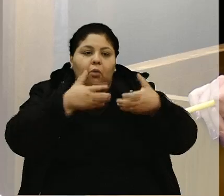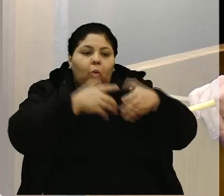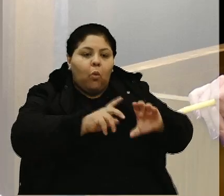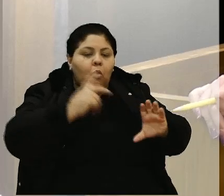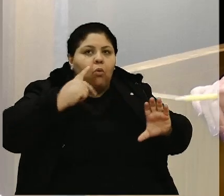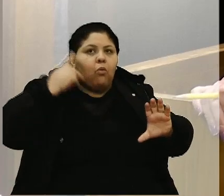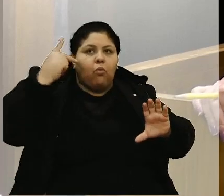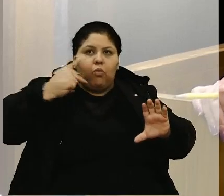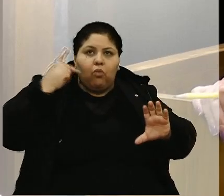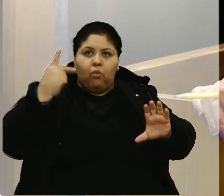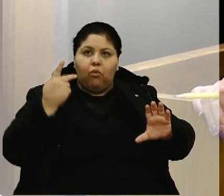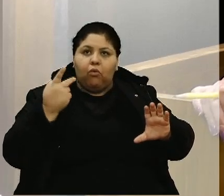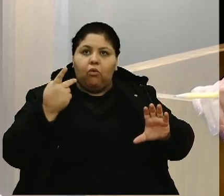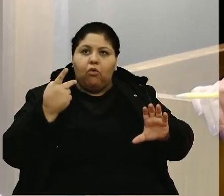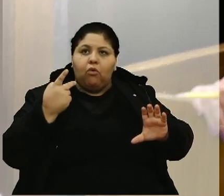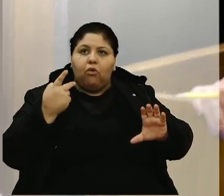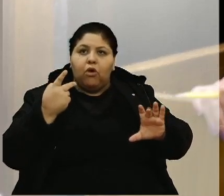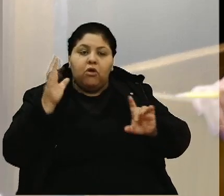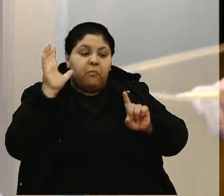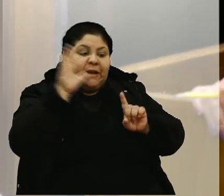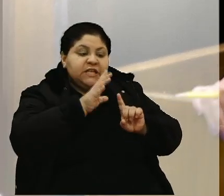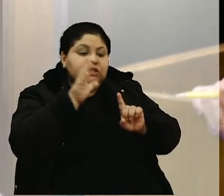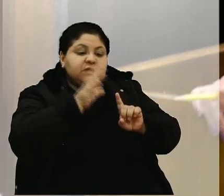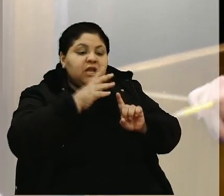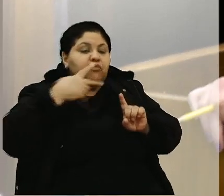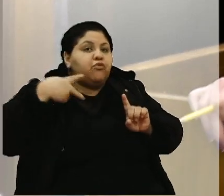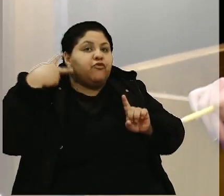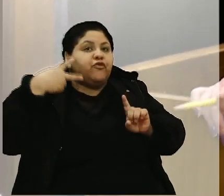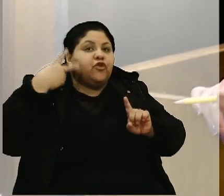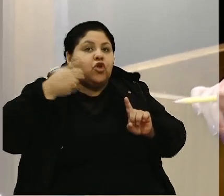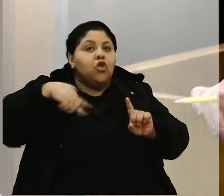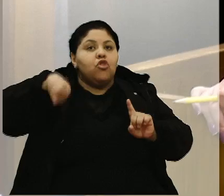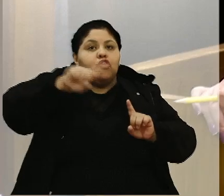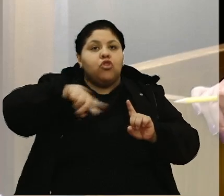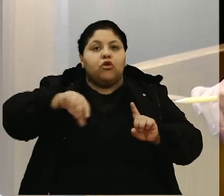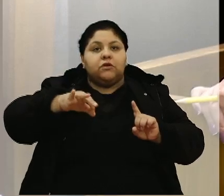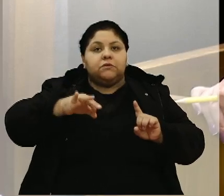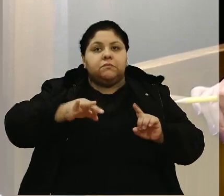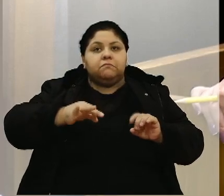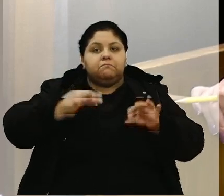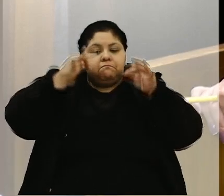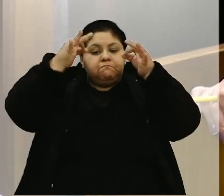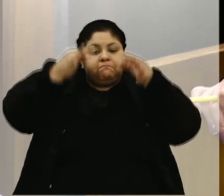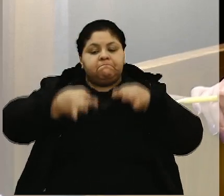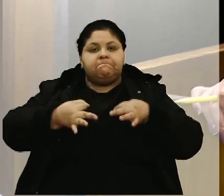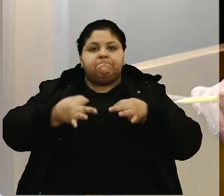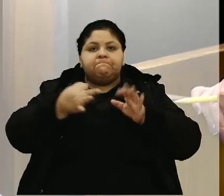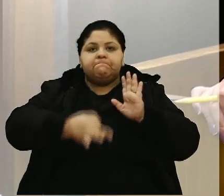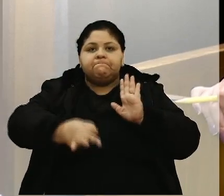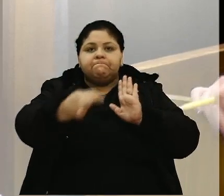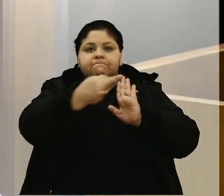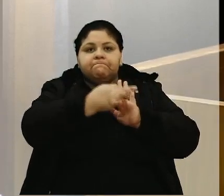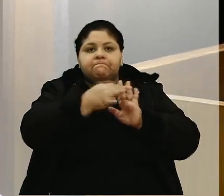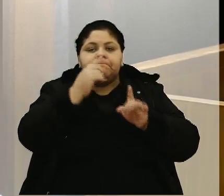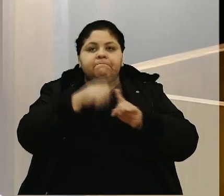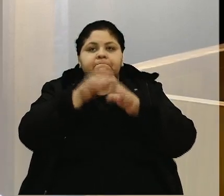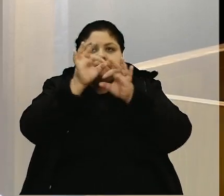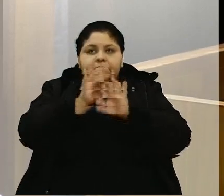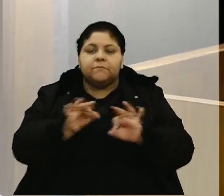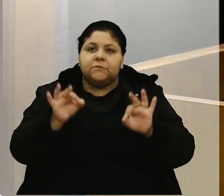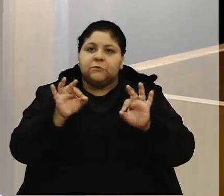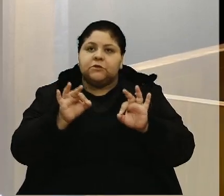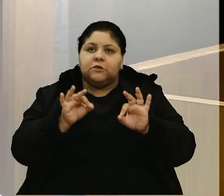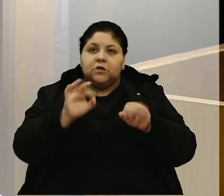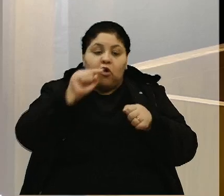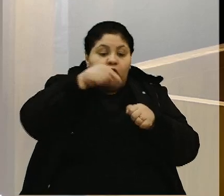sendo instigados por colegas vereadores, nós mantivemos a nossa posição. Porque é muito simples. Quando o